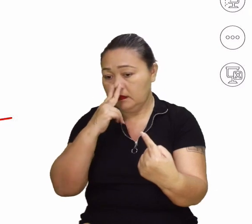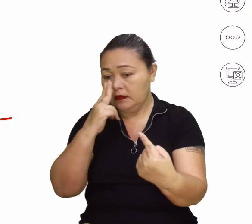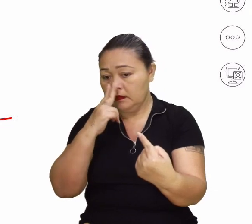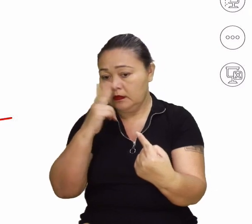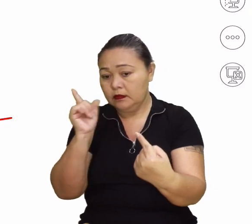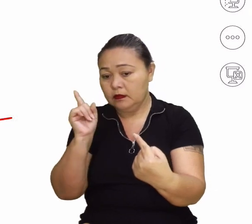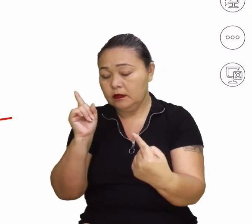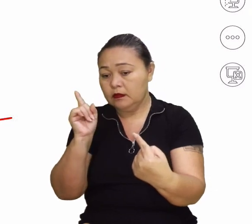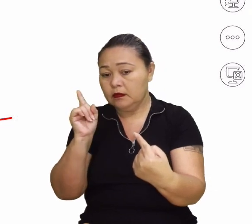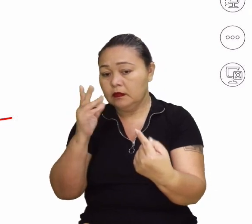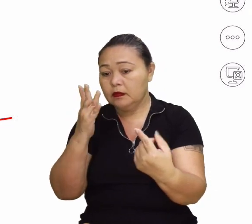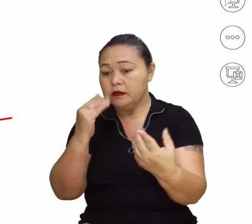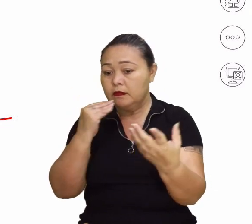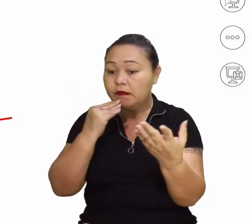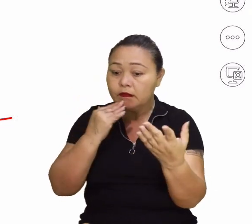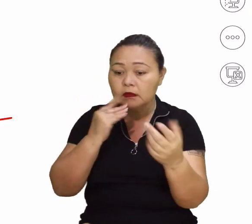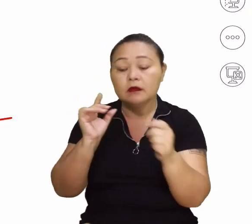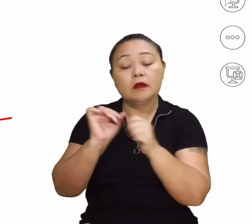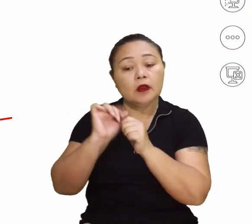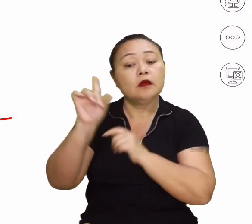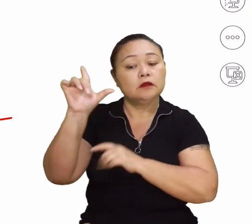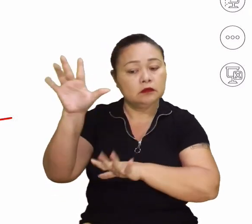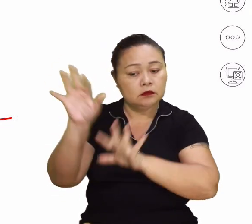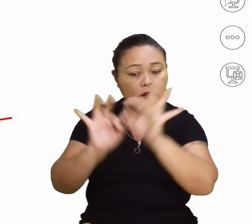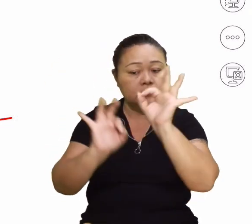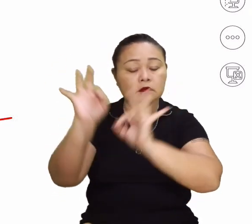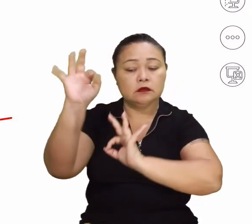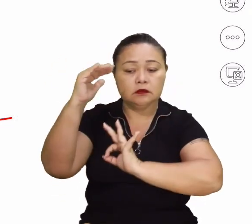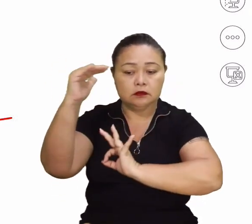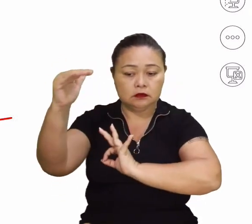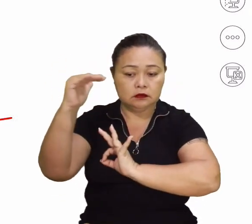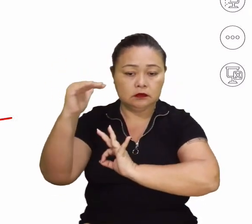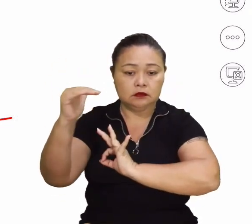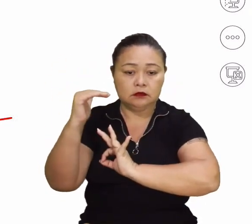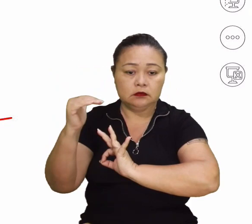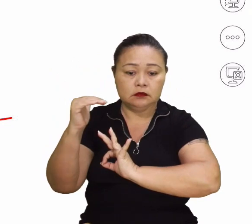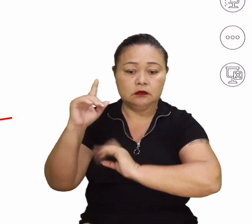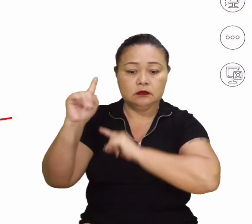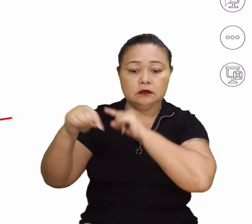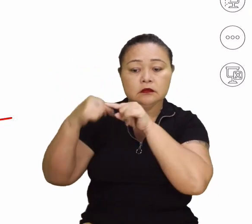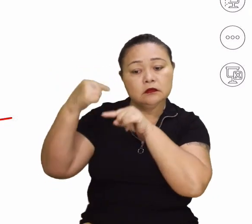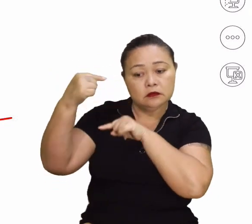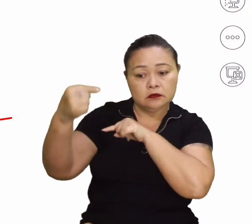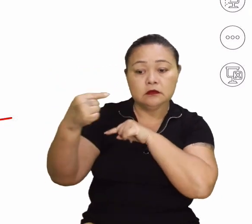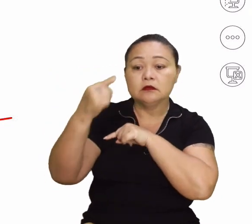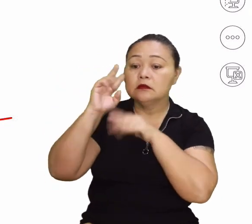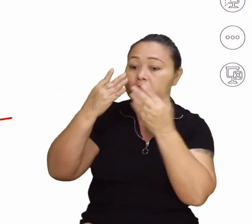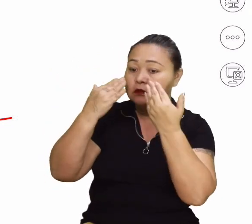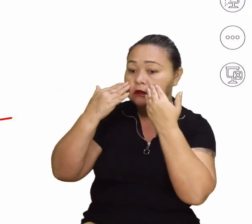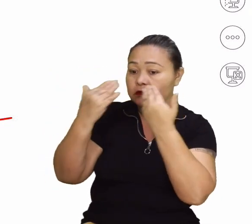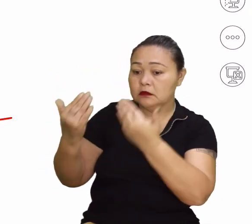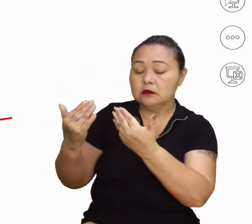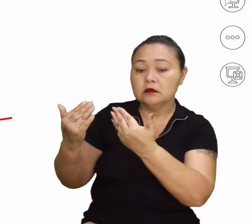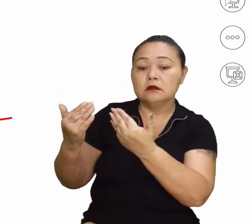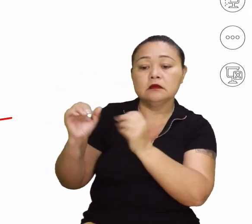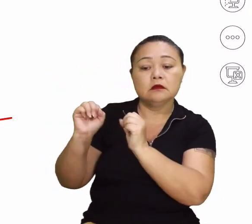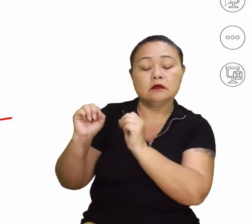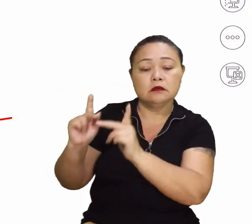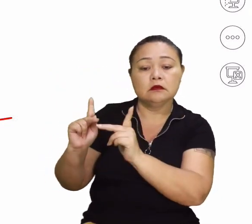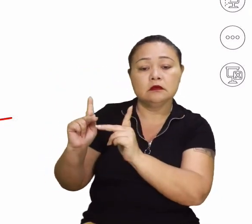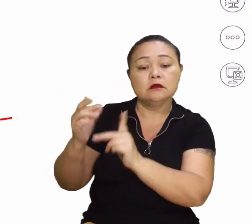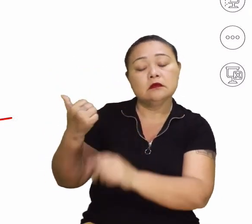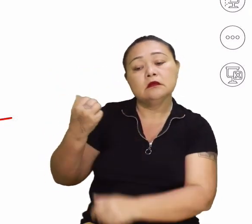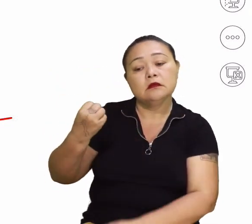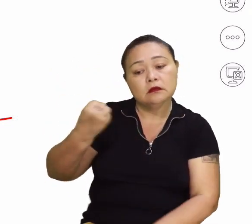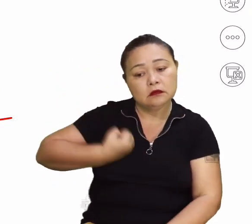meio desorganizado, mas não, ele está bem organizadinho. Você depois vai dar uma olhada, ok? Número